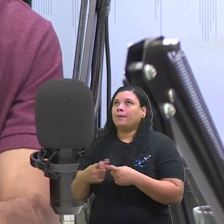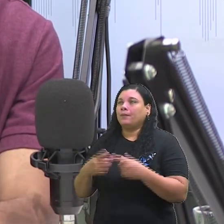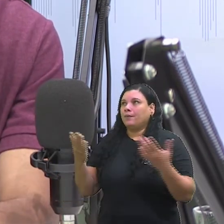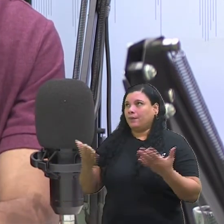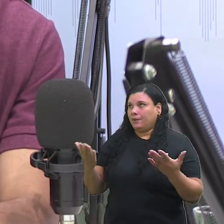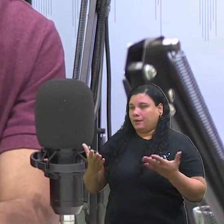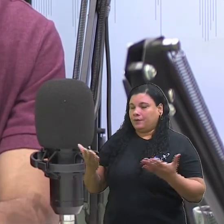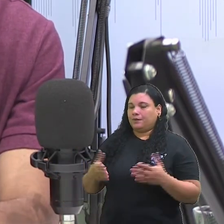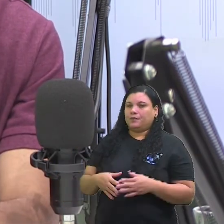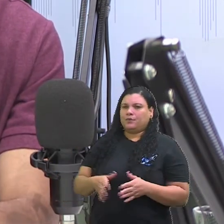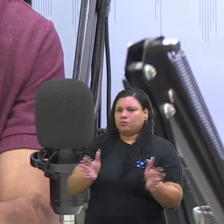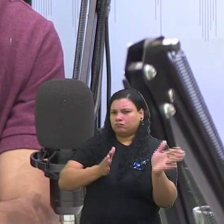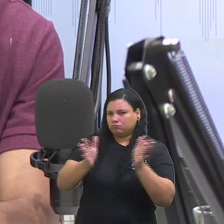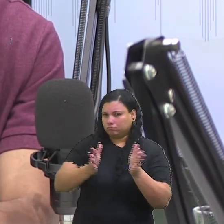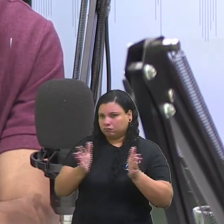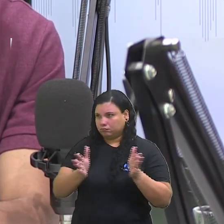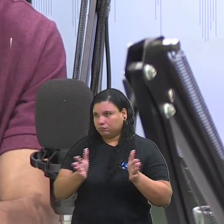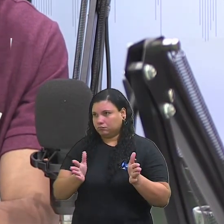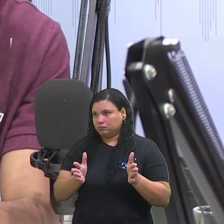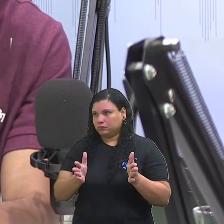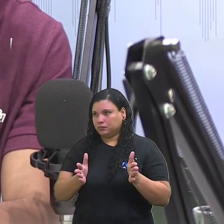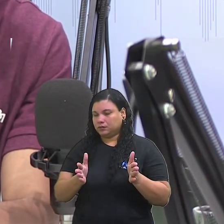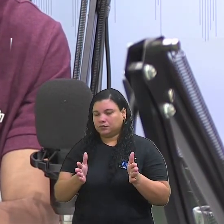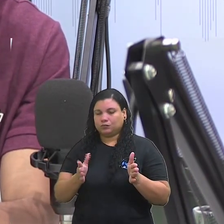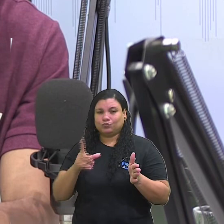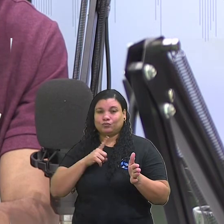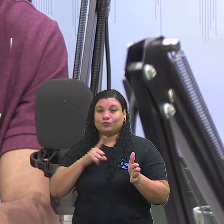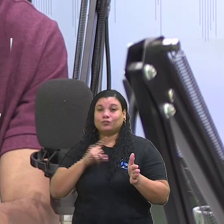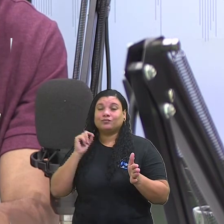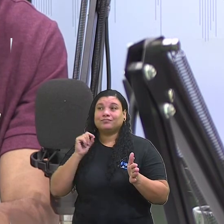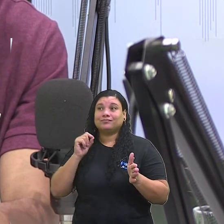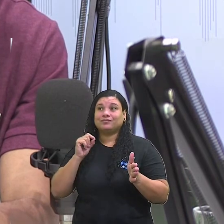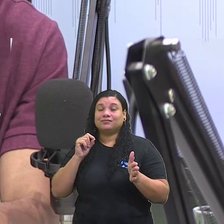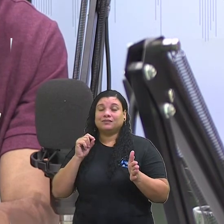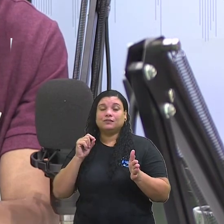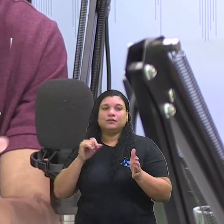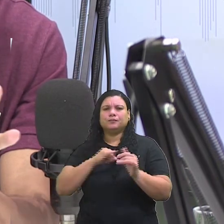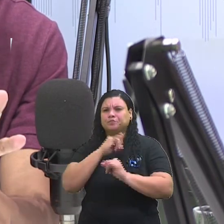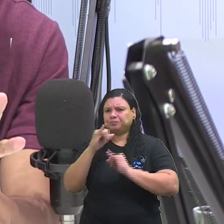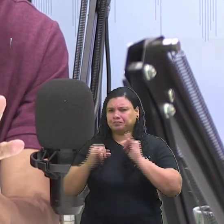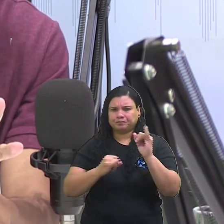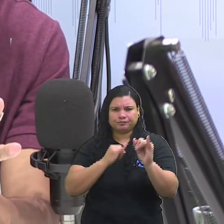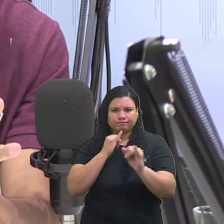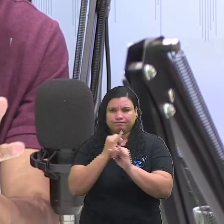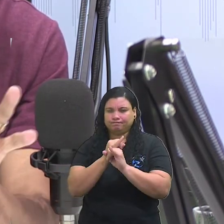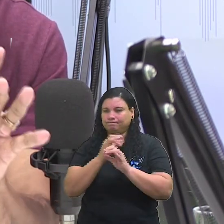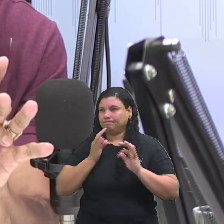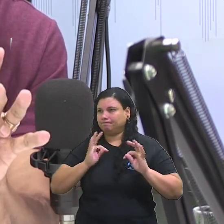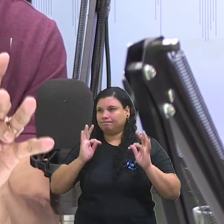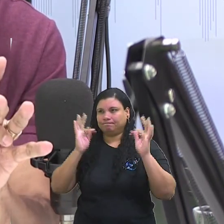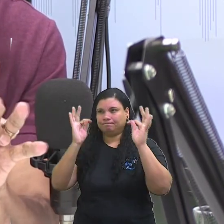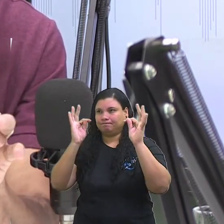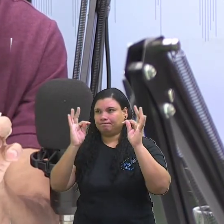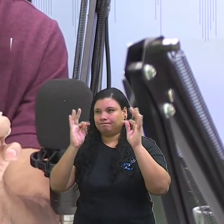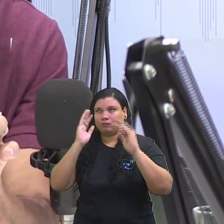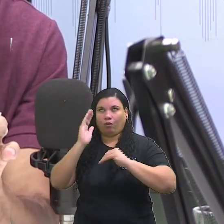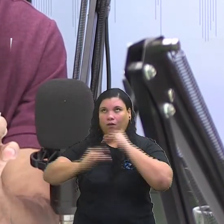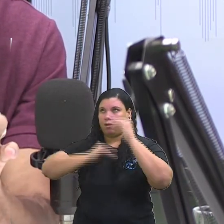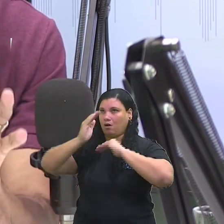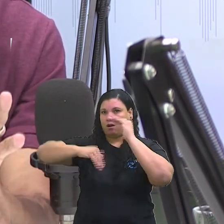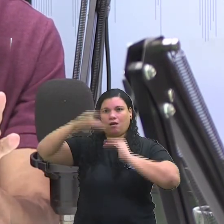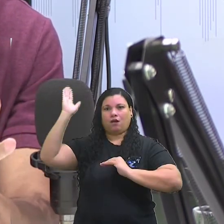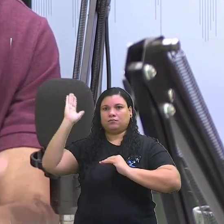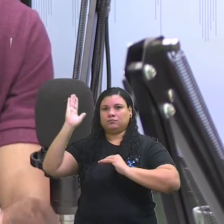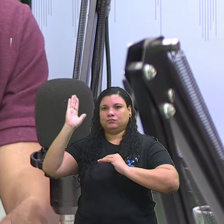sociais, as pessoas elas querem ostentar. Sim. Esse é um problema. Ter status. Status. Eu